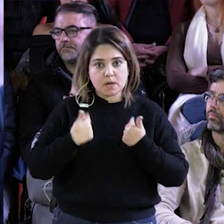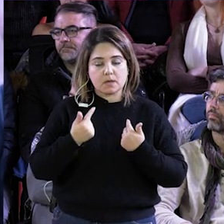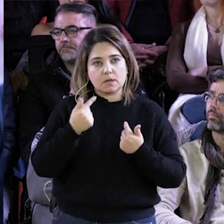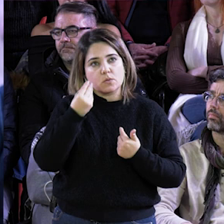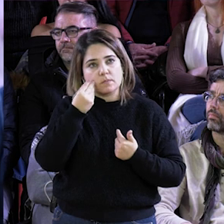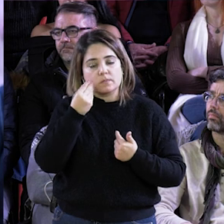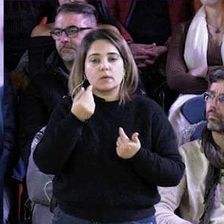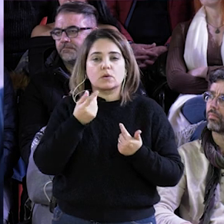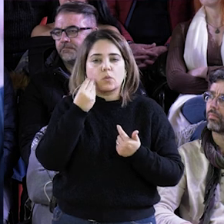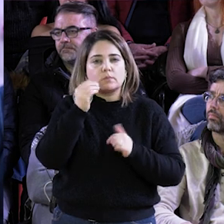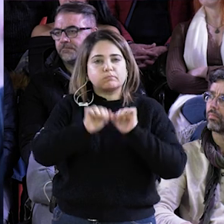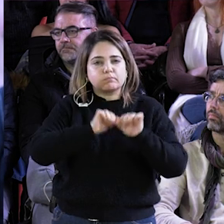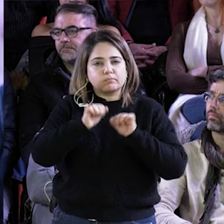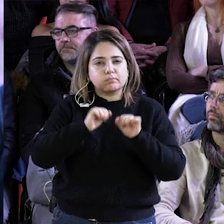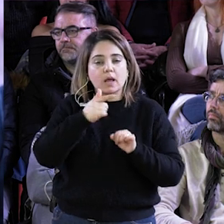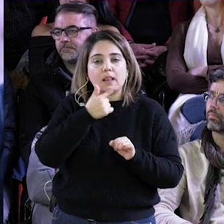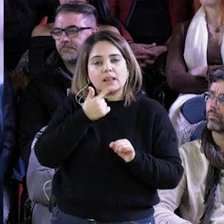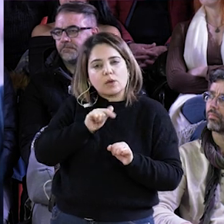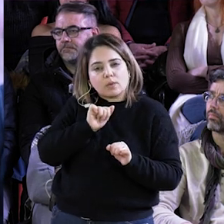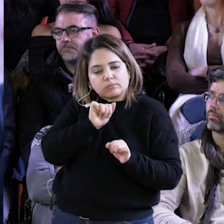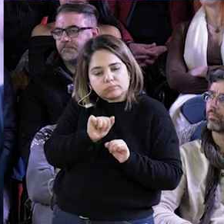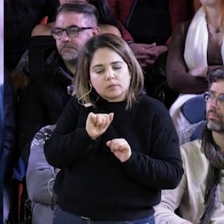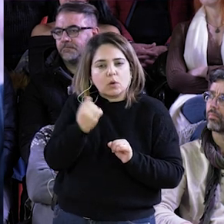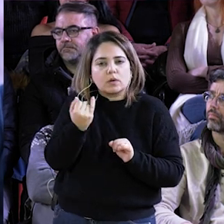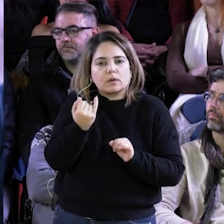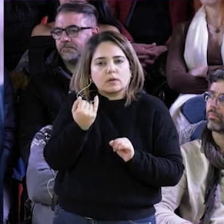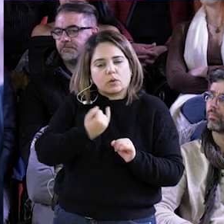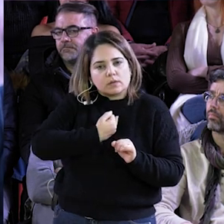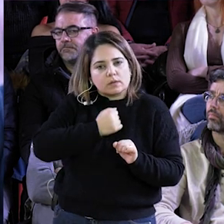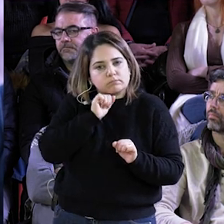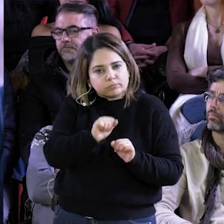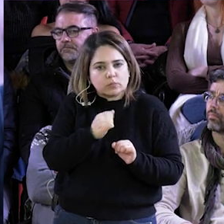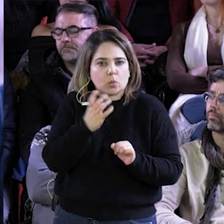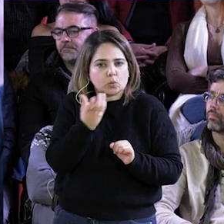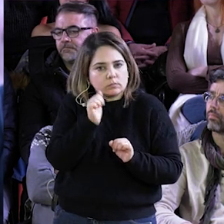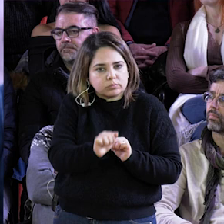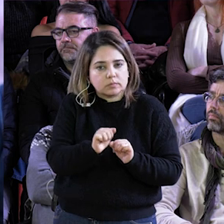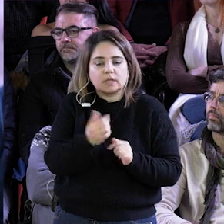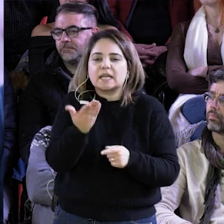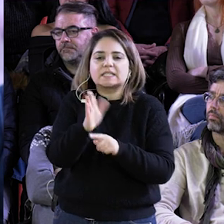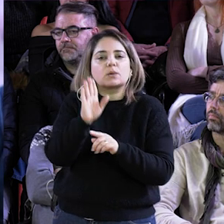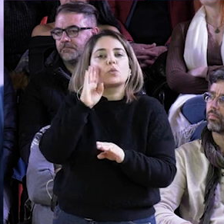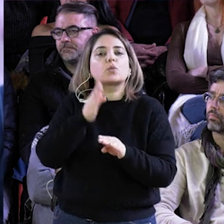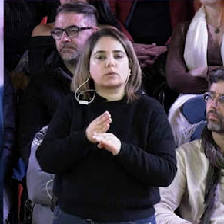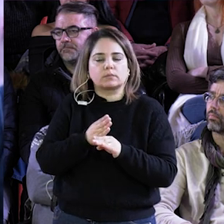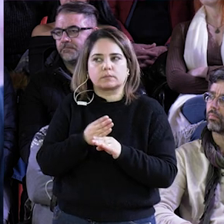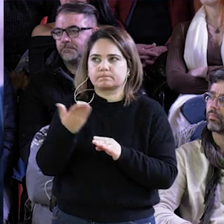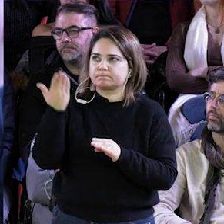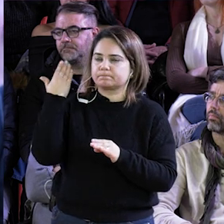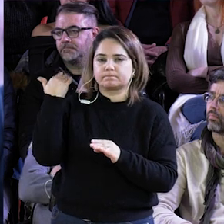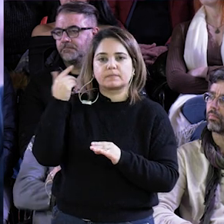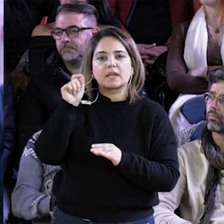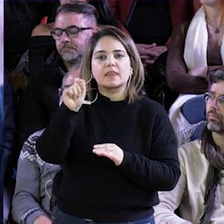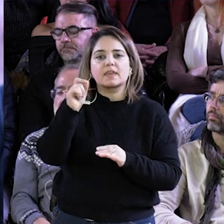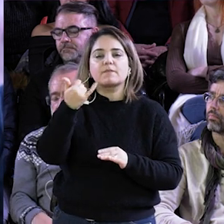falar e que hão de falar a sua própria língua. E dou-vos um último exemplo. No passado dia 23